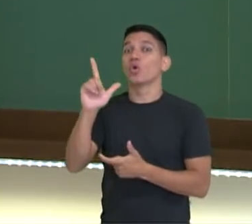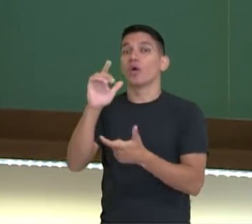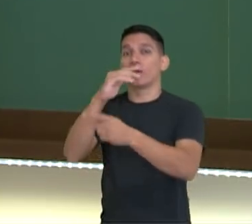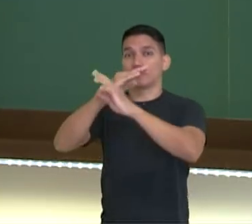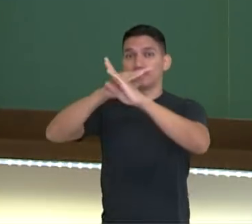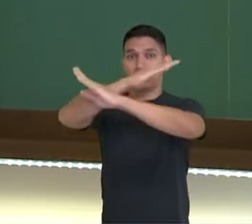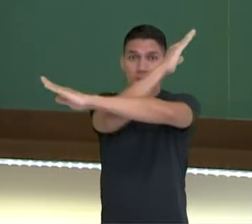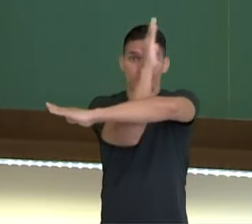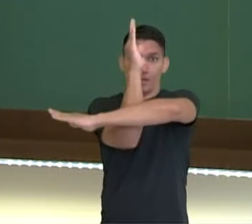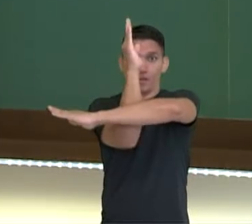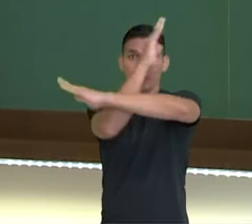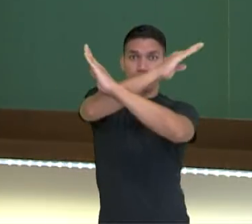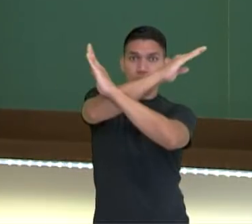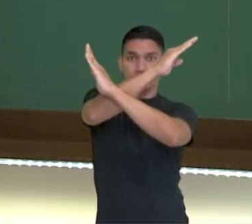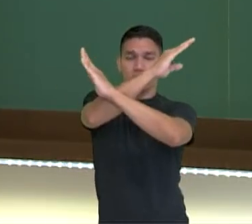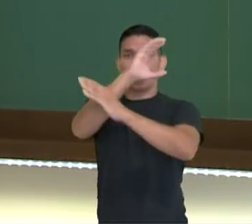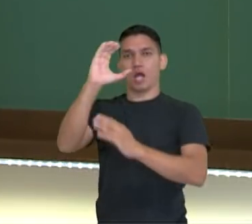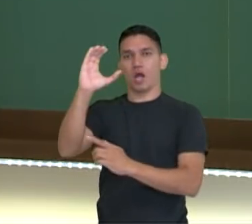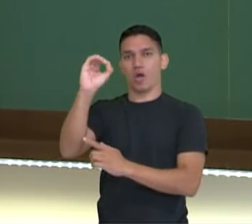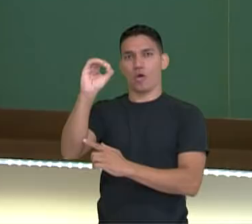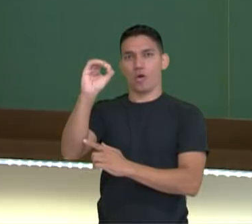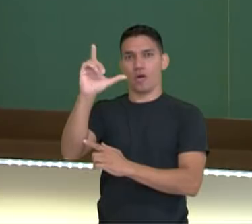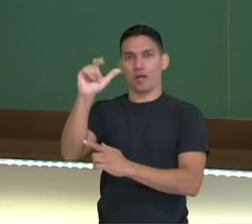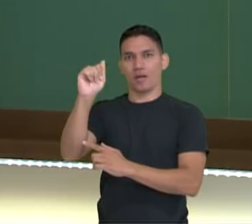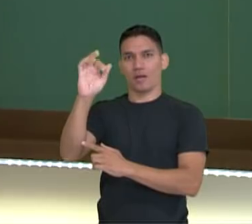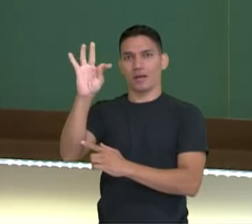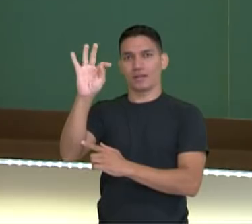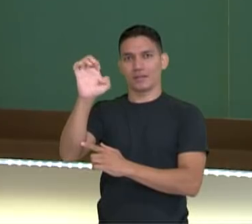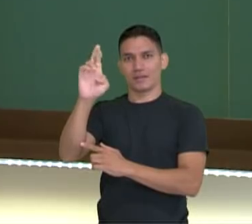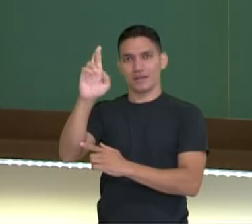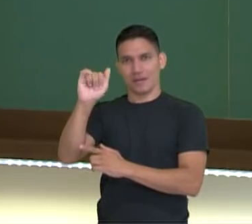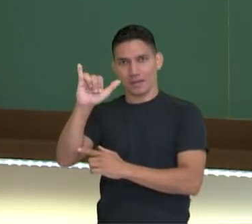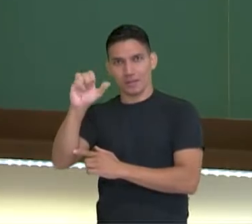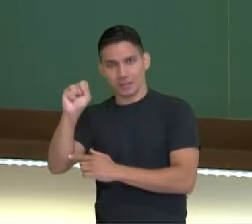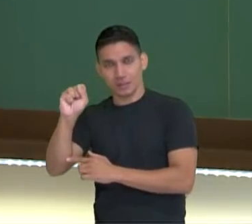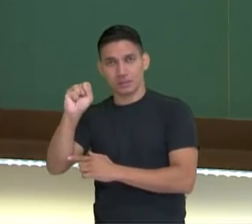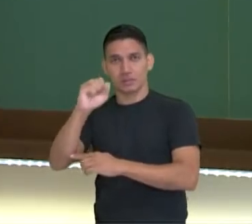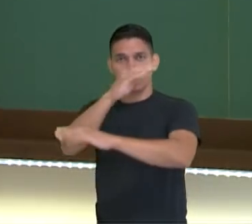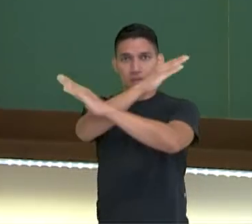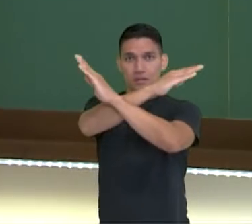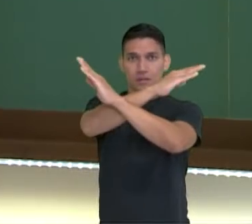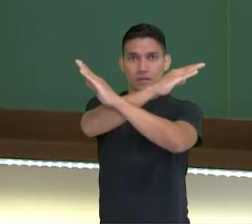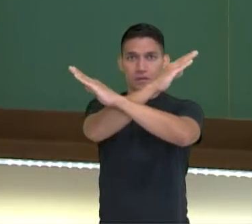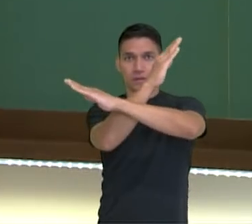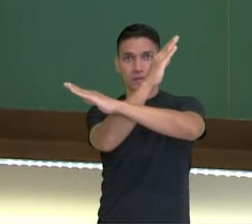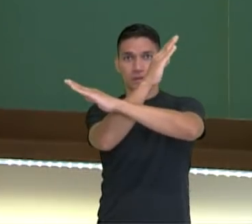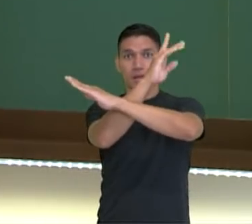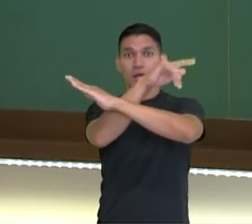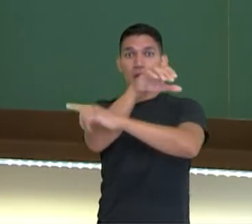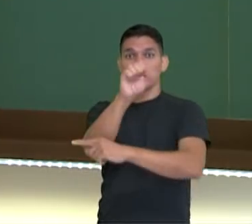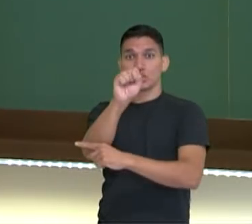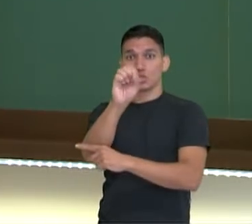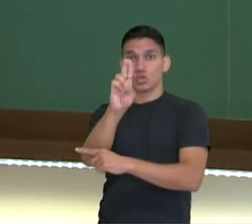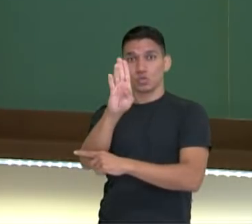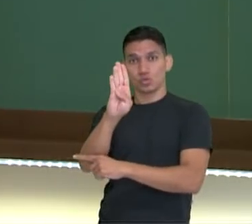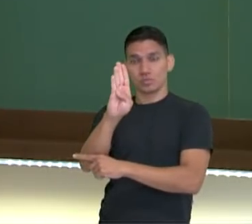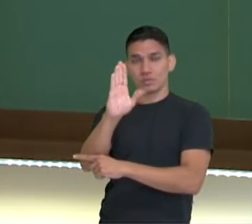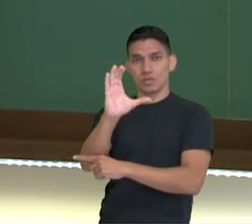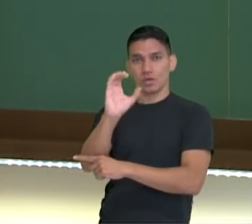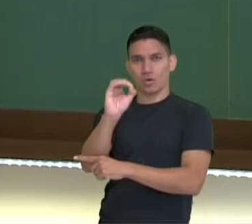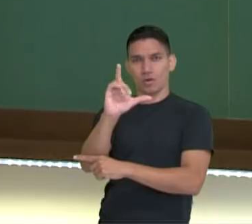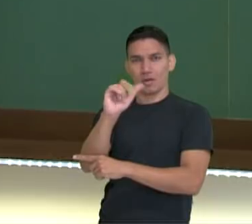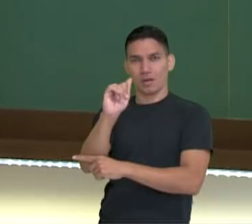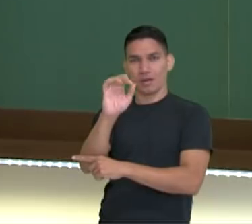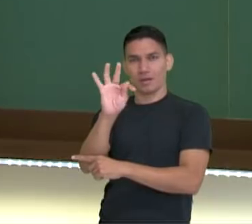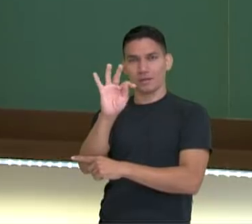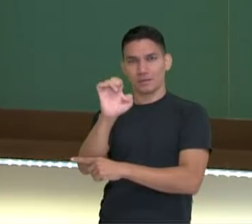pontos colaterais e os subcolaterais que completam essa figura de orientação. Certo, pessoal?